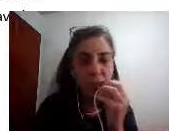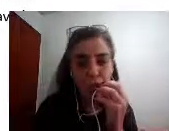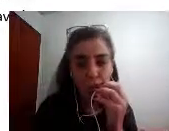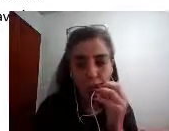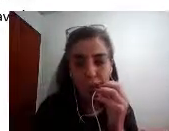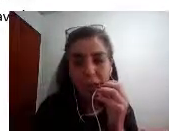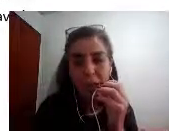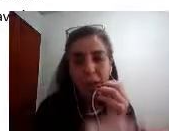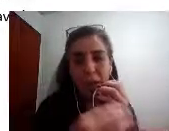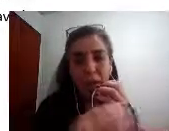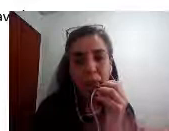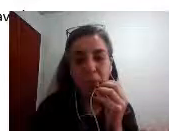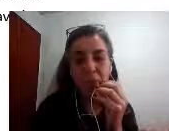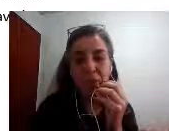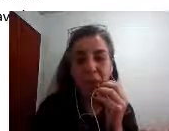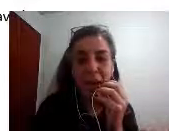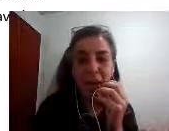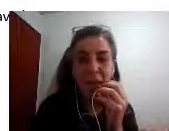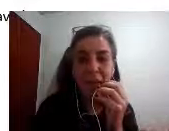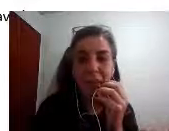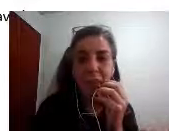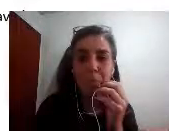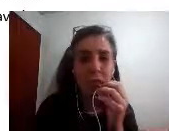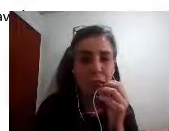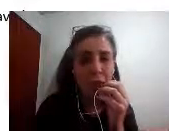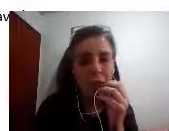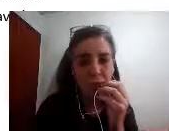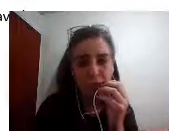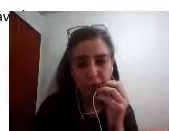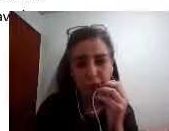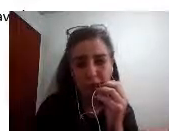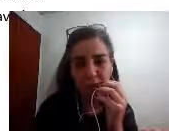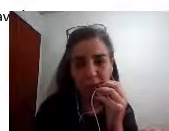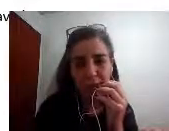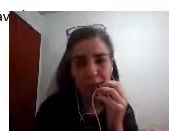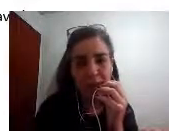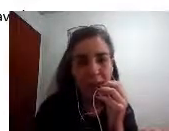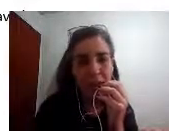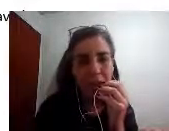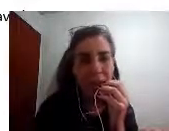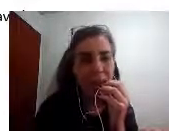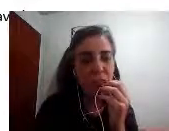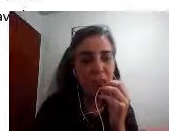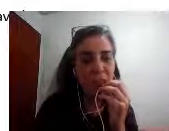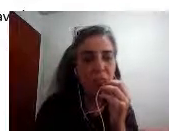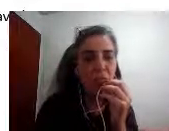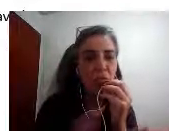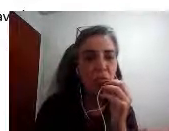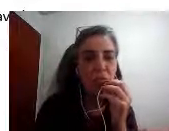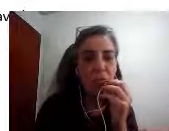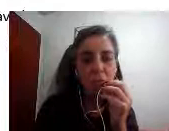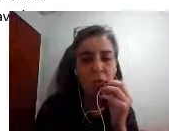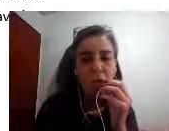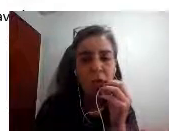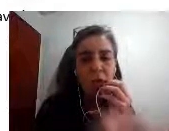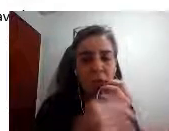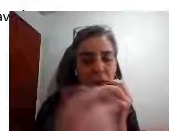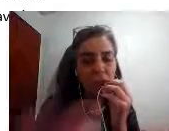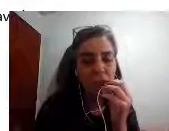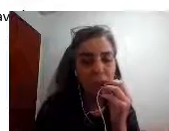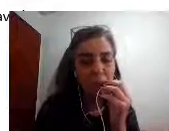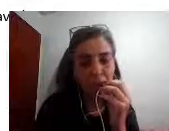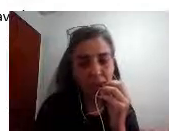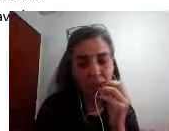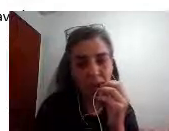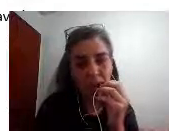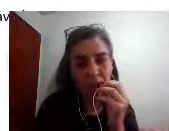feito de tudo para que possa ficar mais fácil aí para vocês, né? A assimilação desse conteúdo. Como a